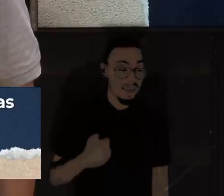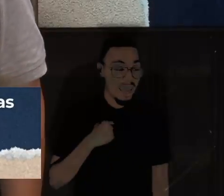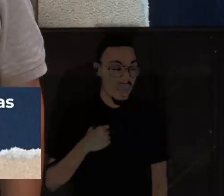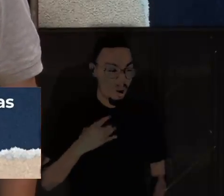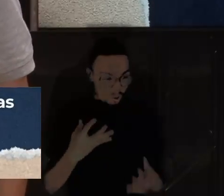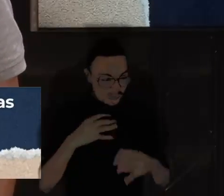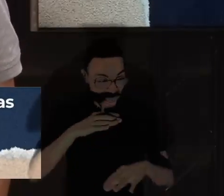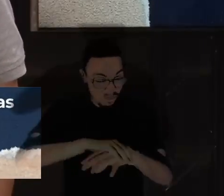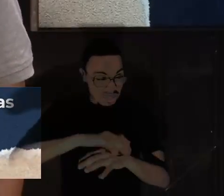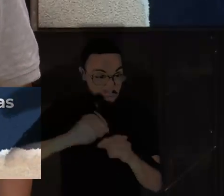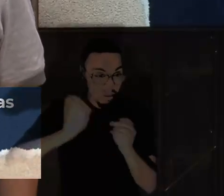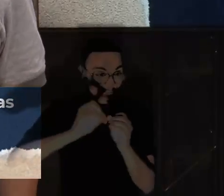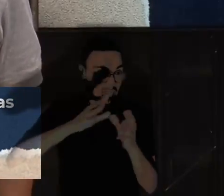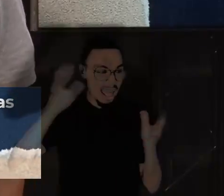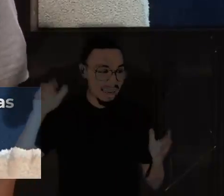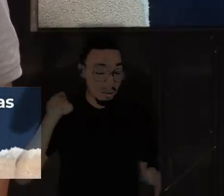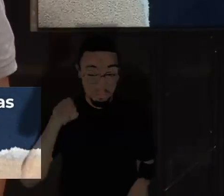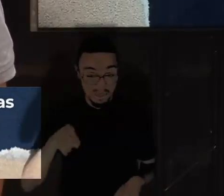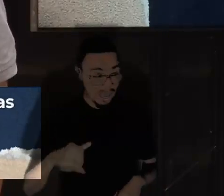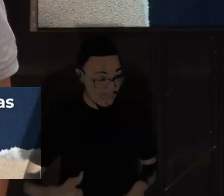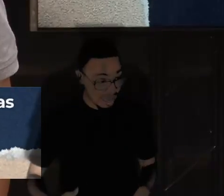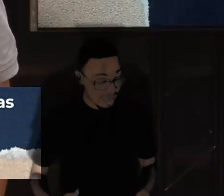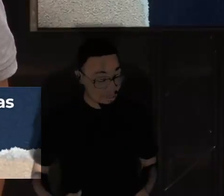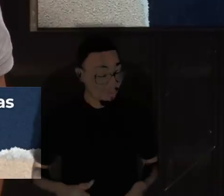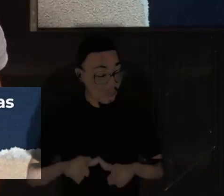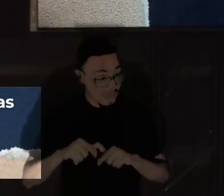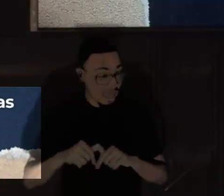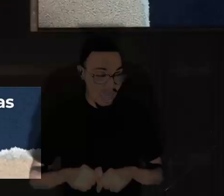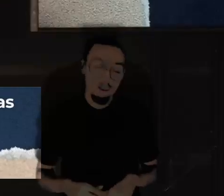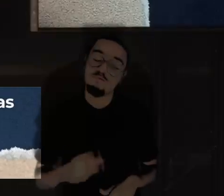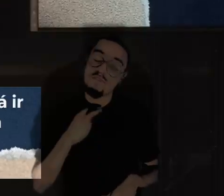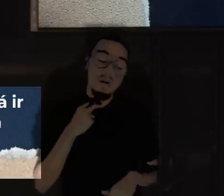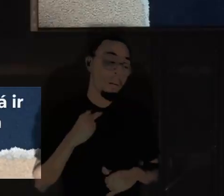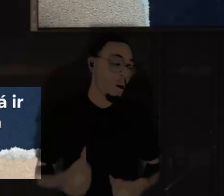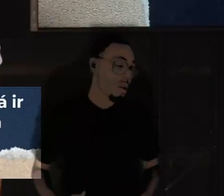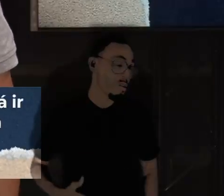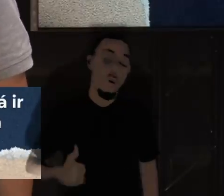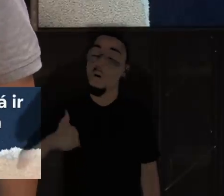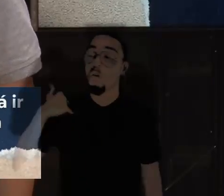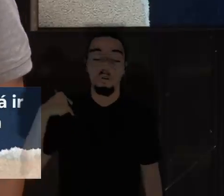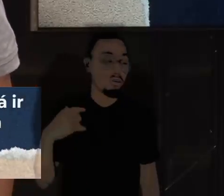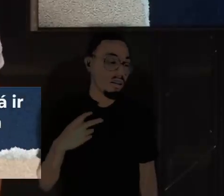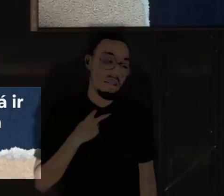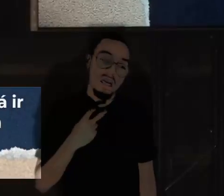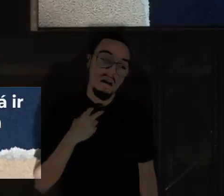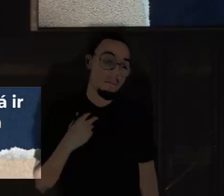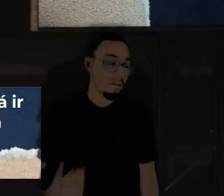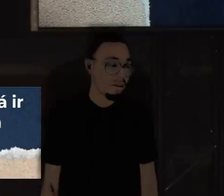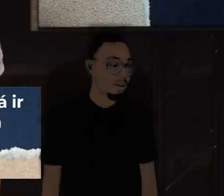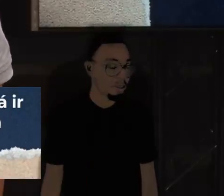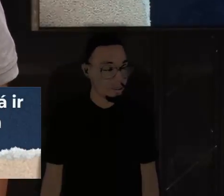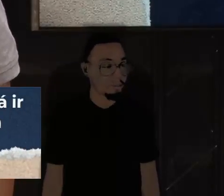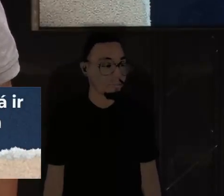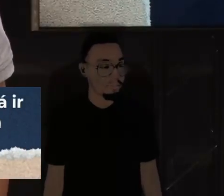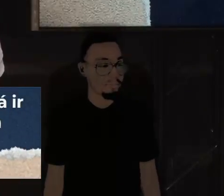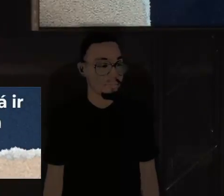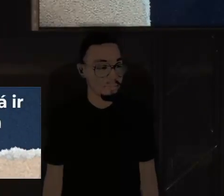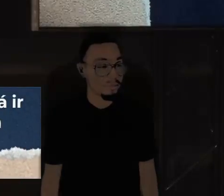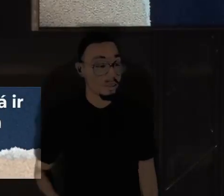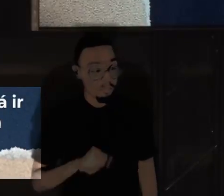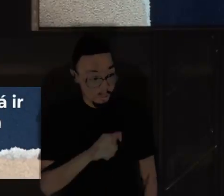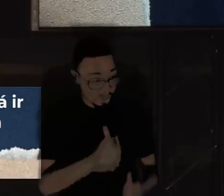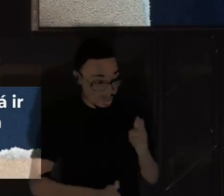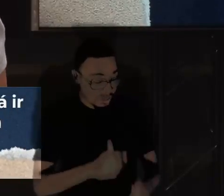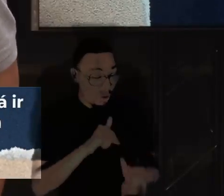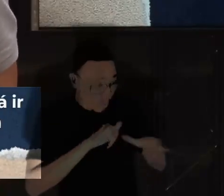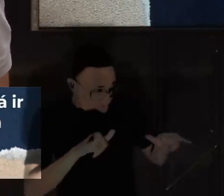mim, dizendo que a sua própria força o libertou. Anuncie, pois, ao povo que todo aquele que estiver